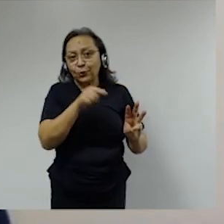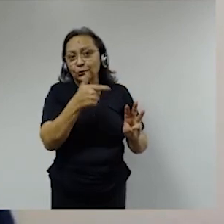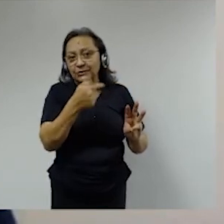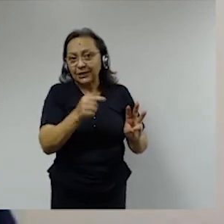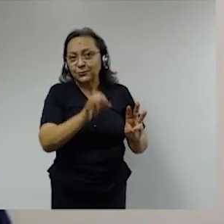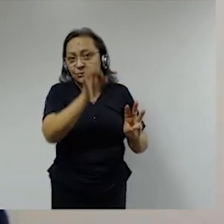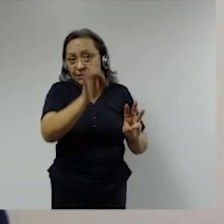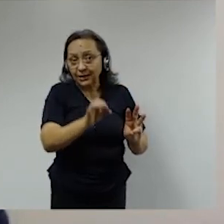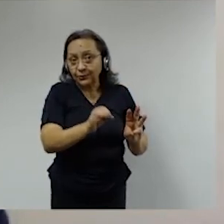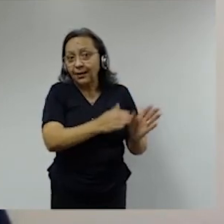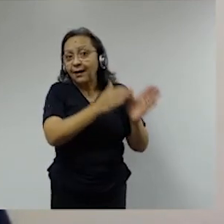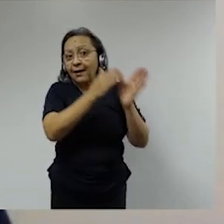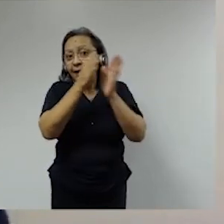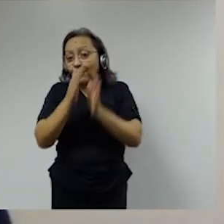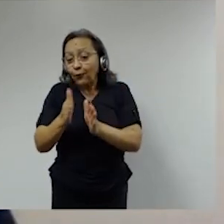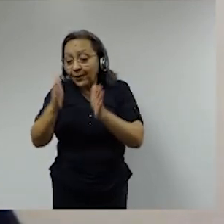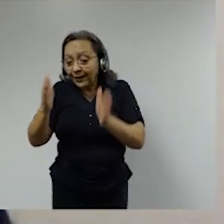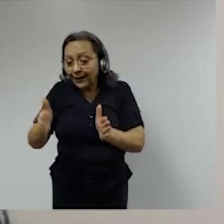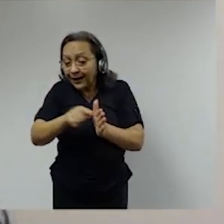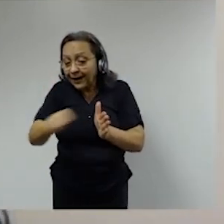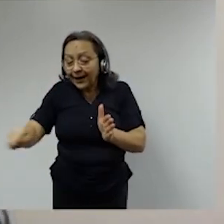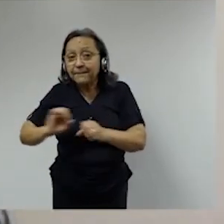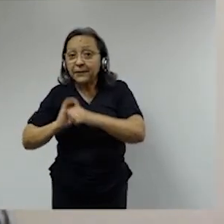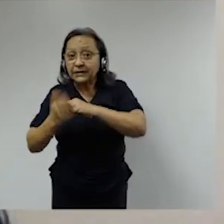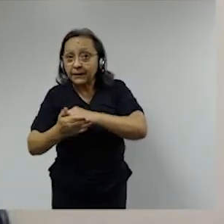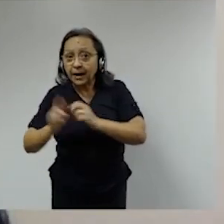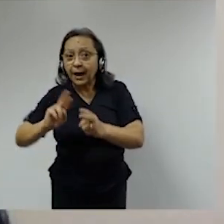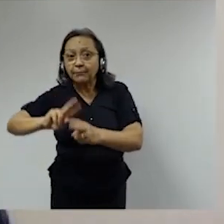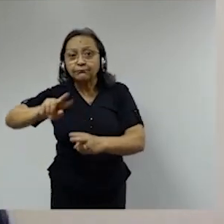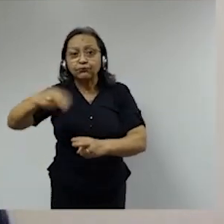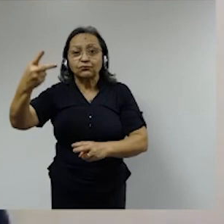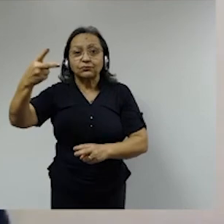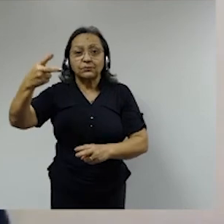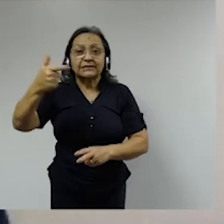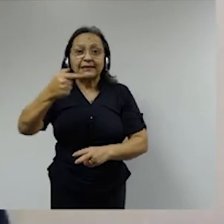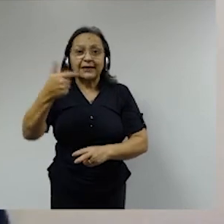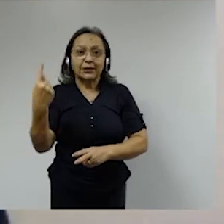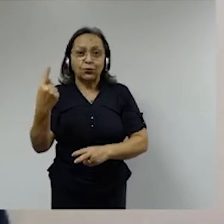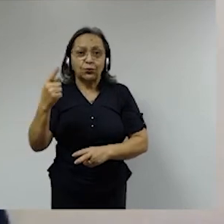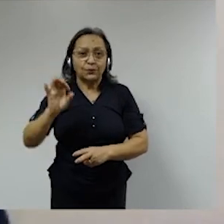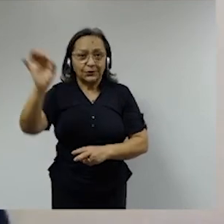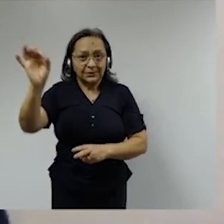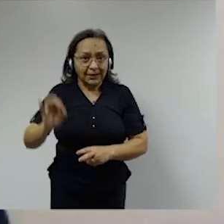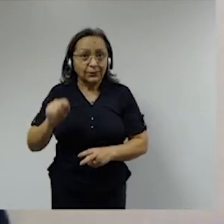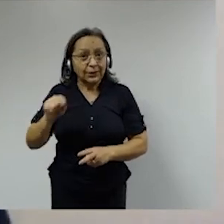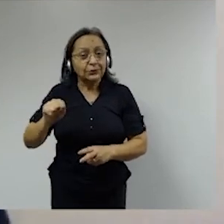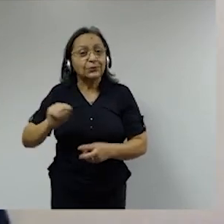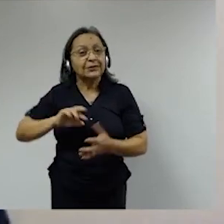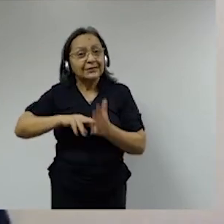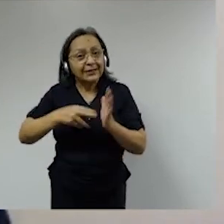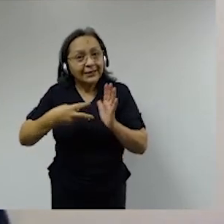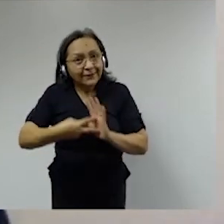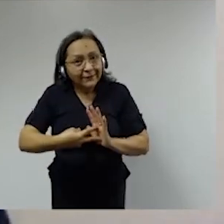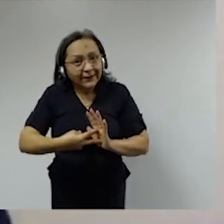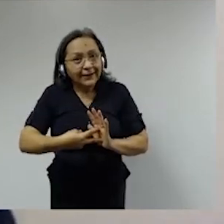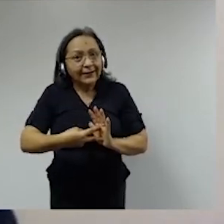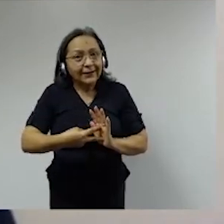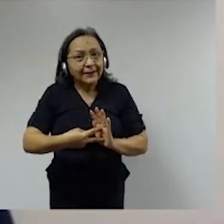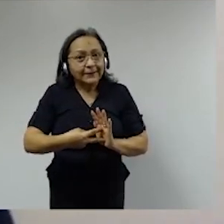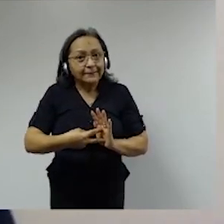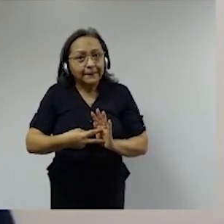26,7%, no período da pandemia esse salto foi para 71%. Esse número já mostra que não